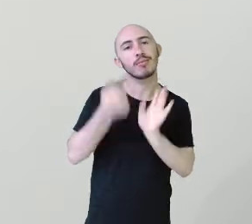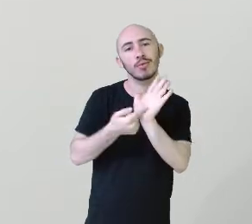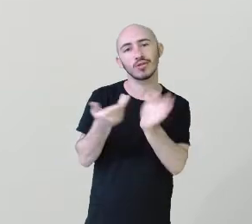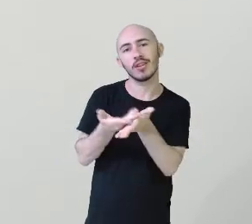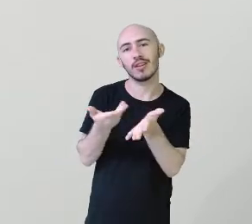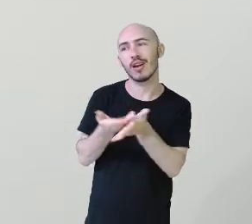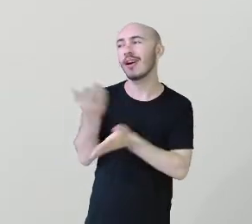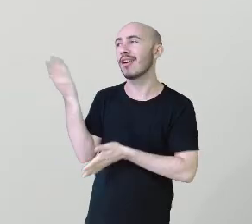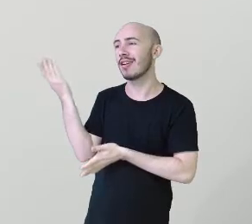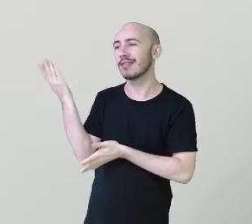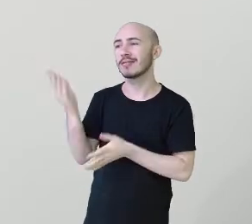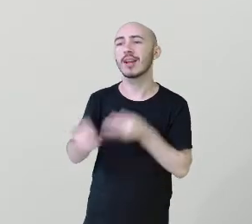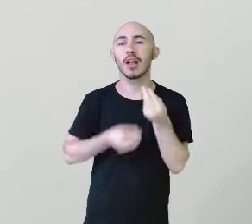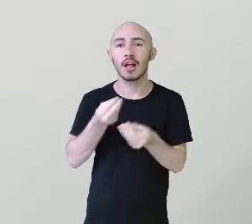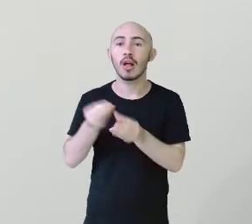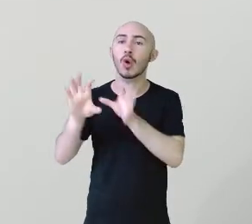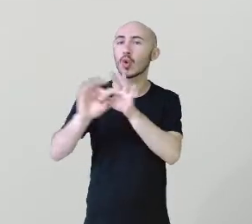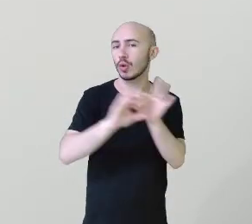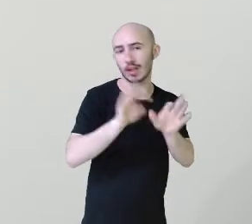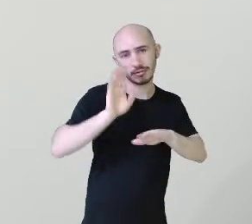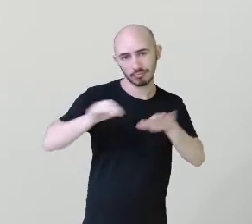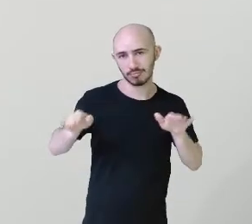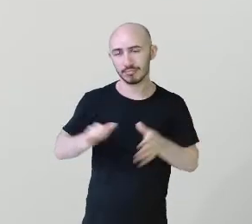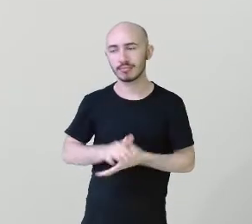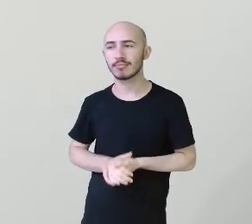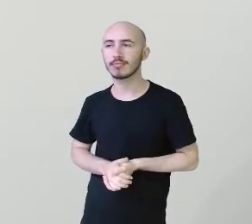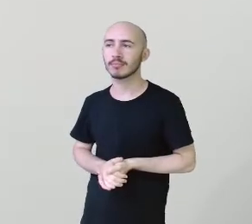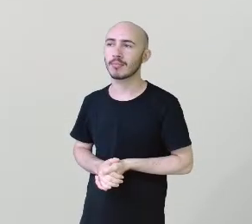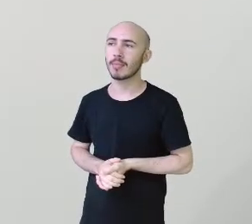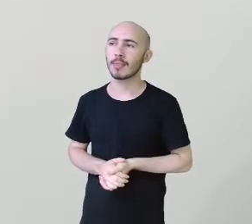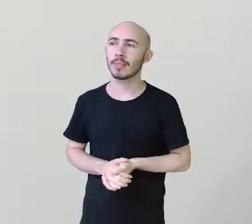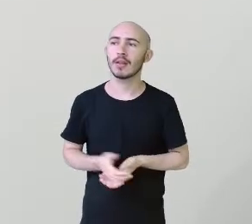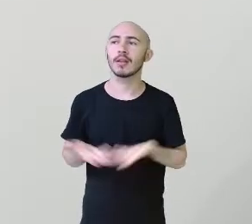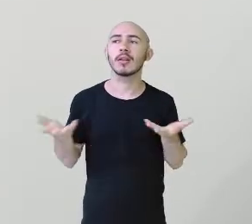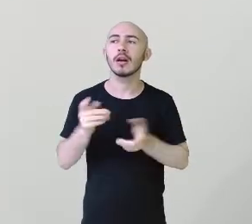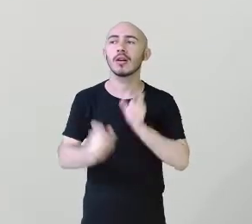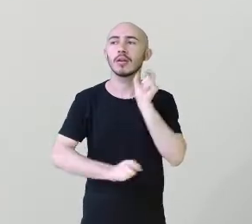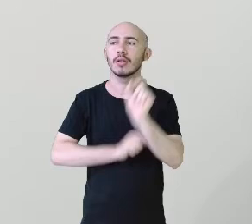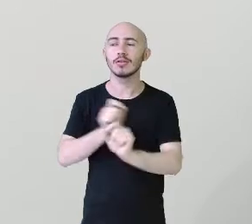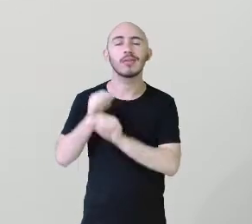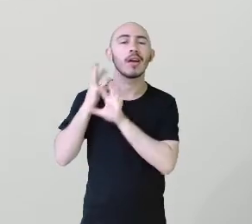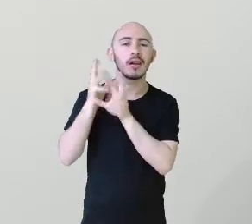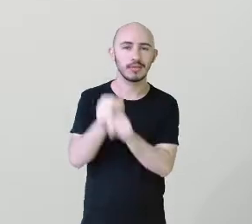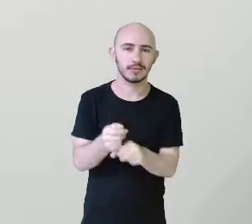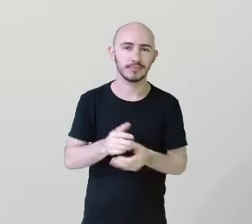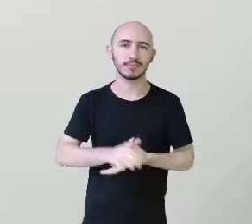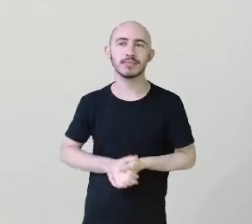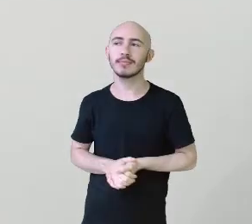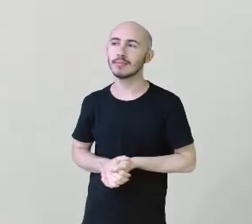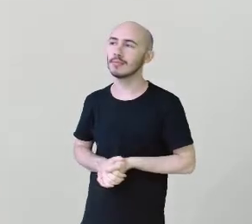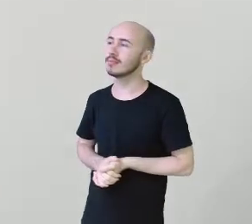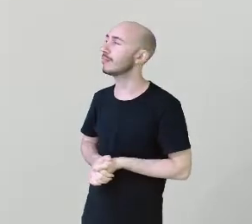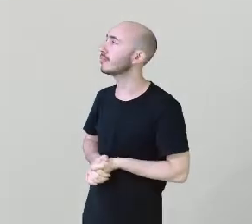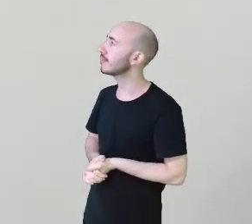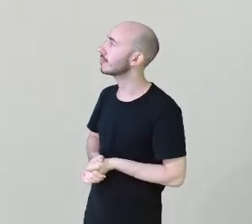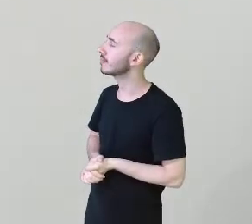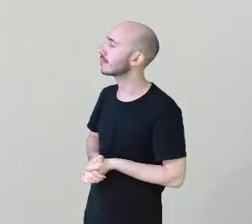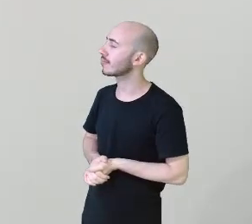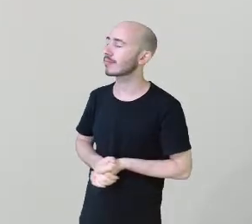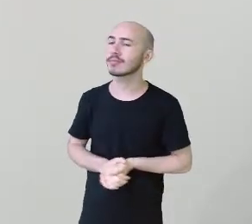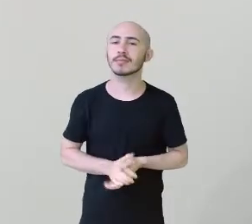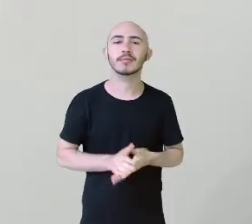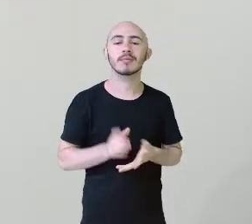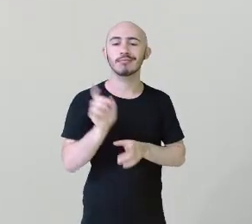aí, em determinadas situações. Então, vamos fazer aqui a nossa revisão. Lembrando,